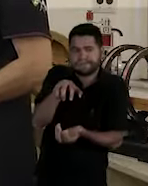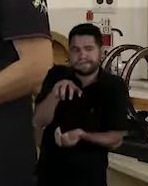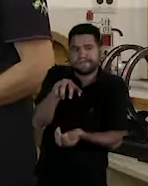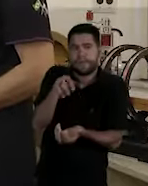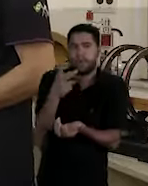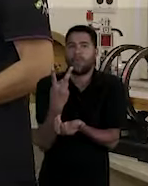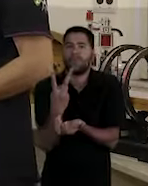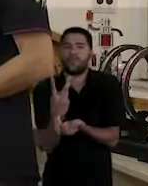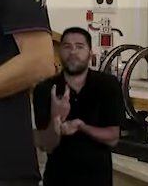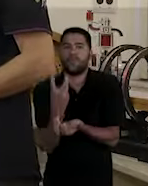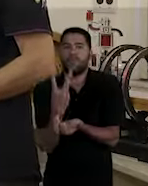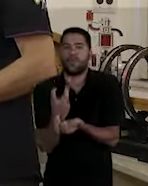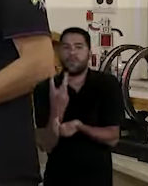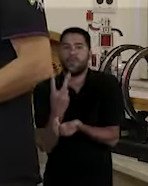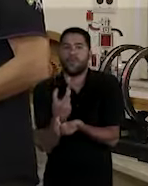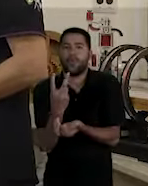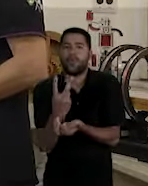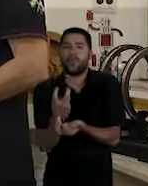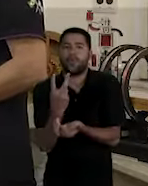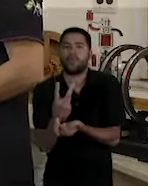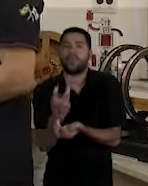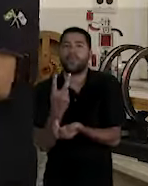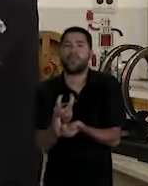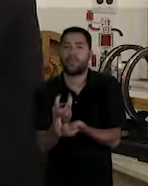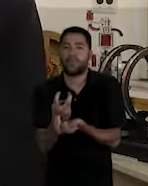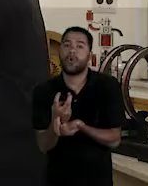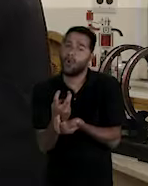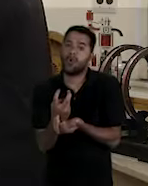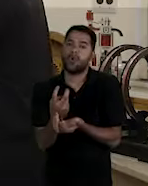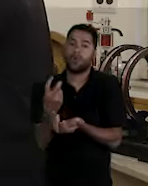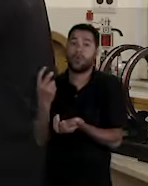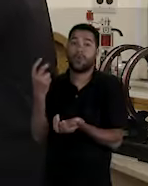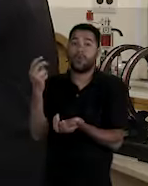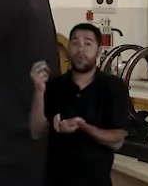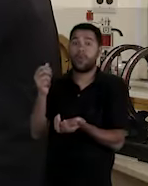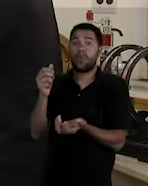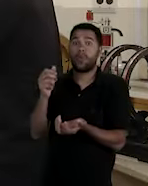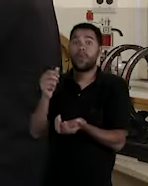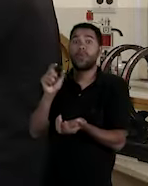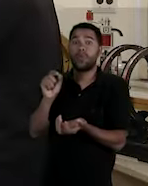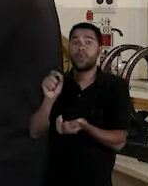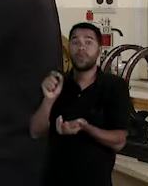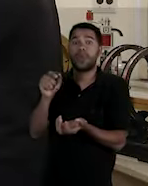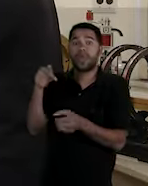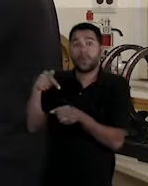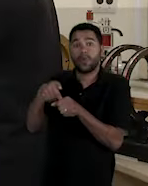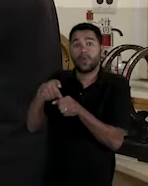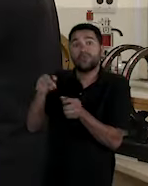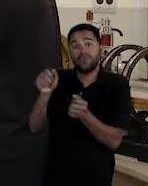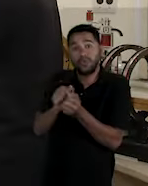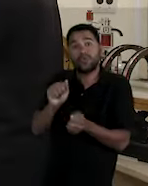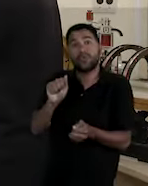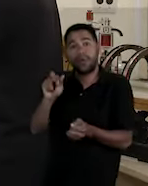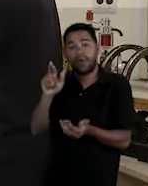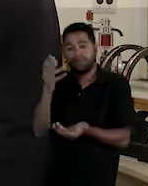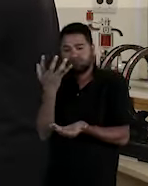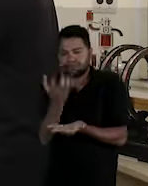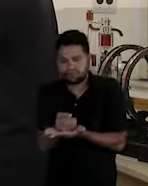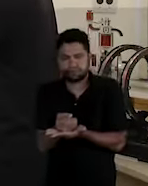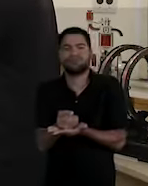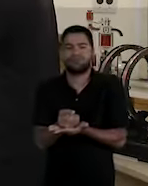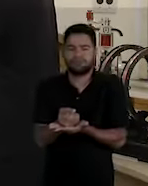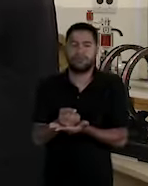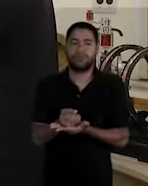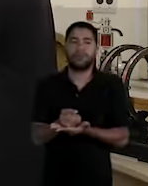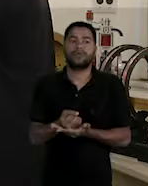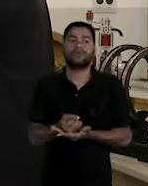ela puxa, ela aspira o combustível com ar para o interior dessa câmara. Então agora